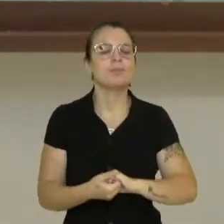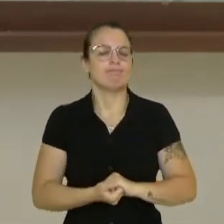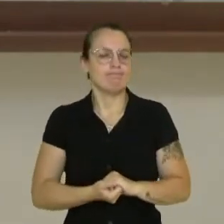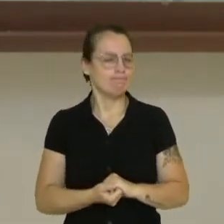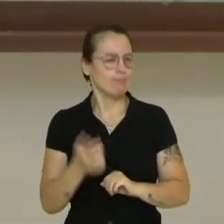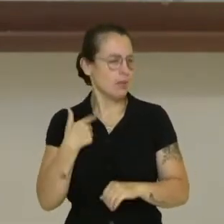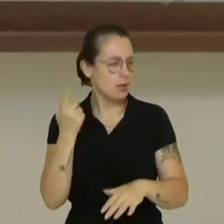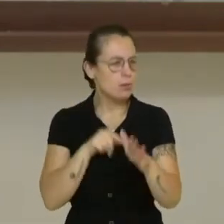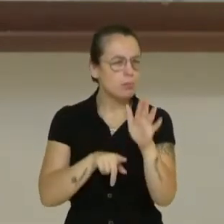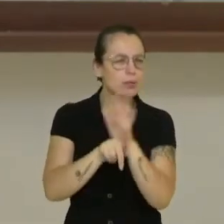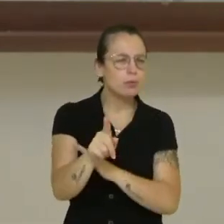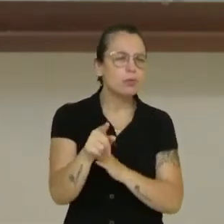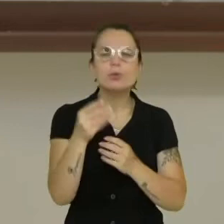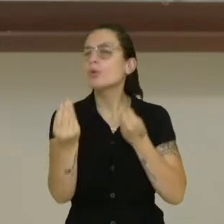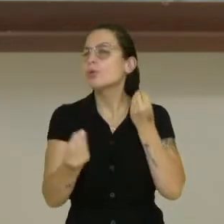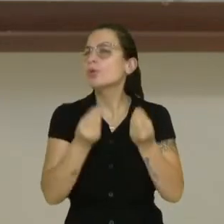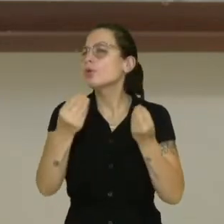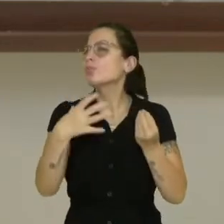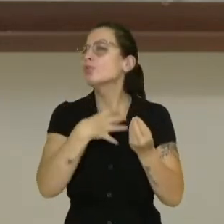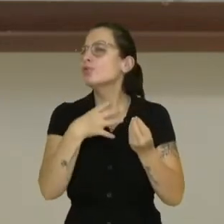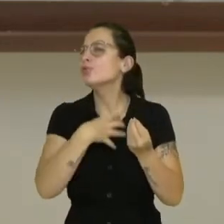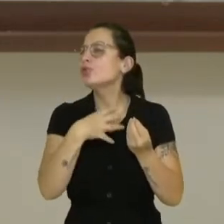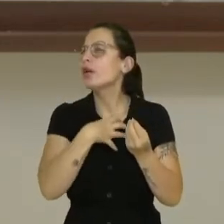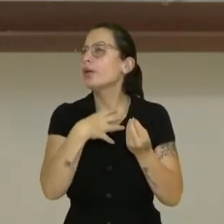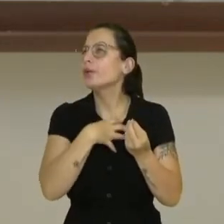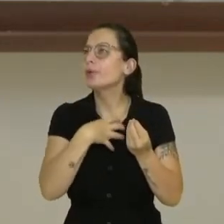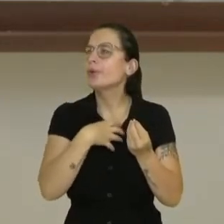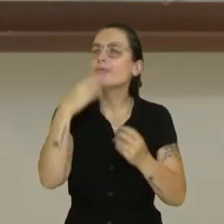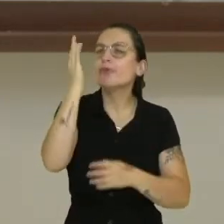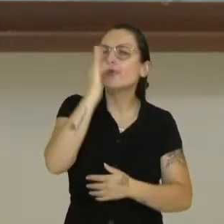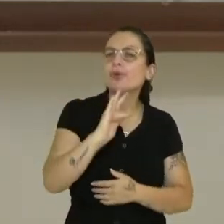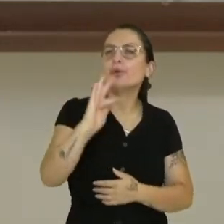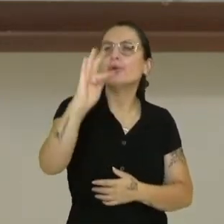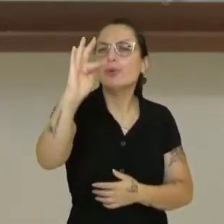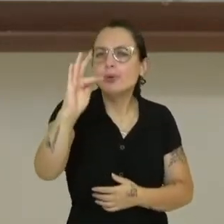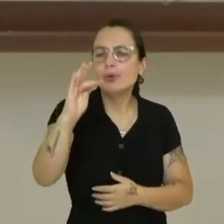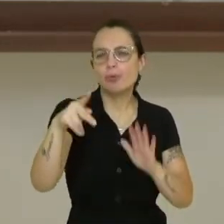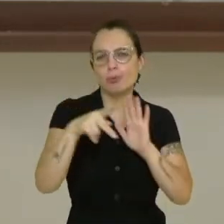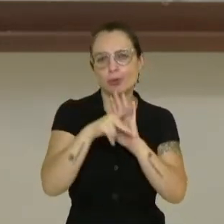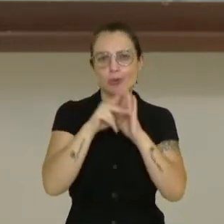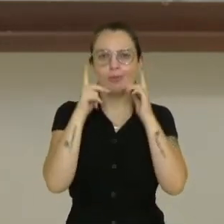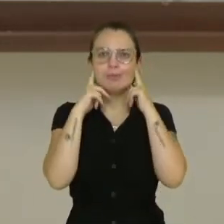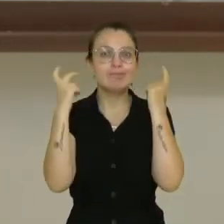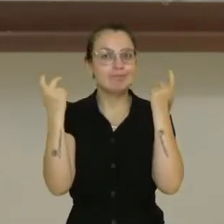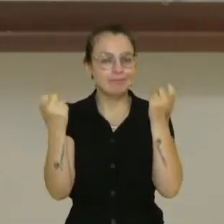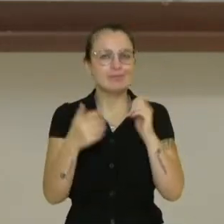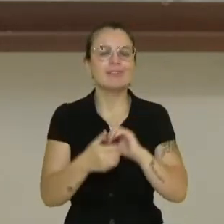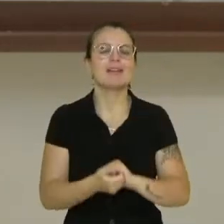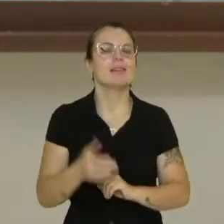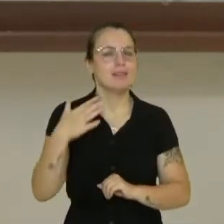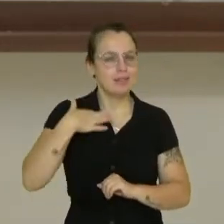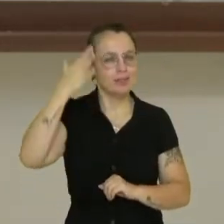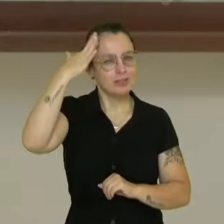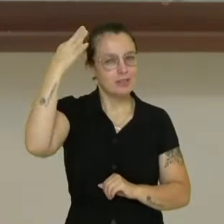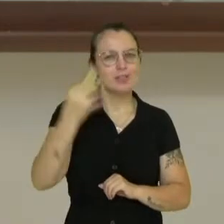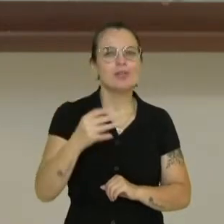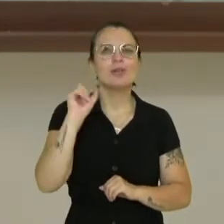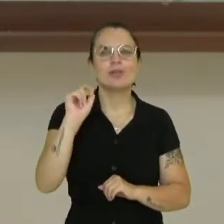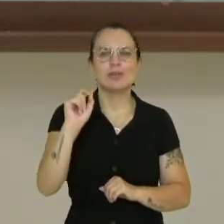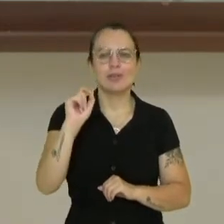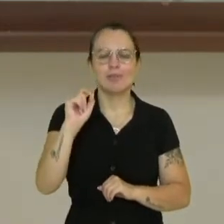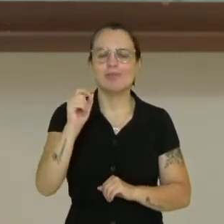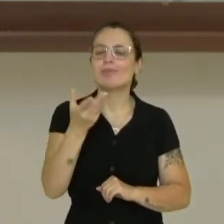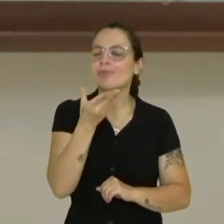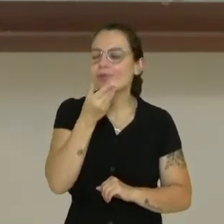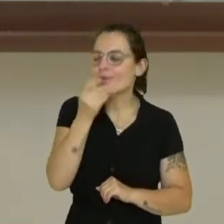possibilidade de produção sonora daqui a 20, 30, 40 anos? Porque uma coisa é certa, o homem se